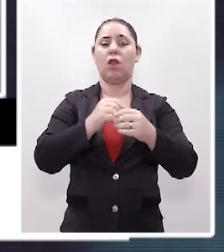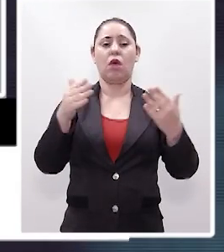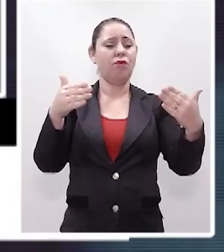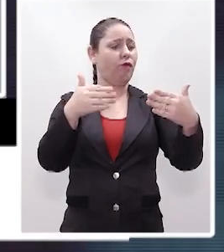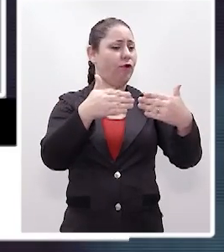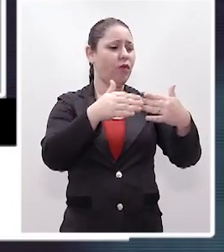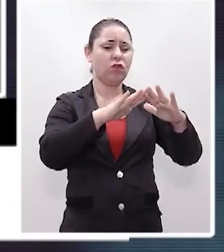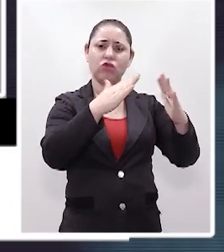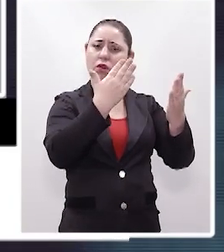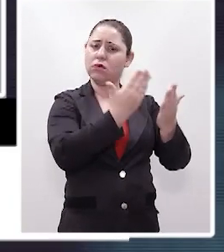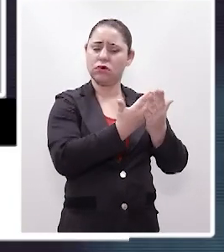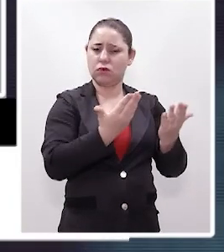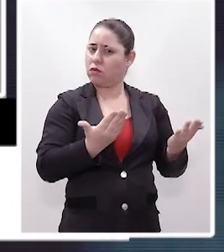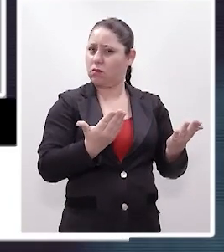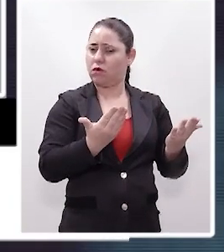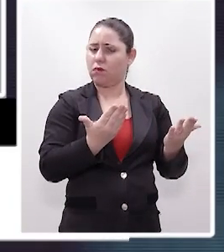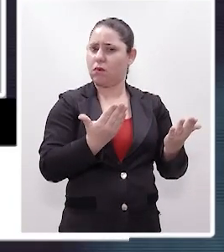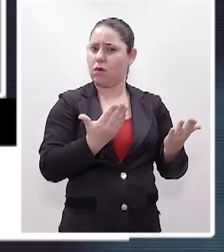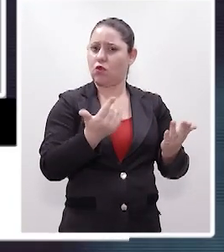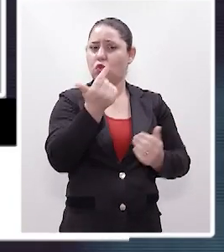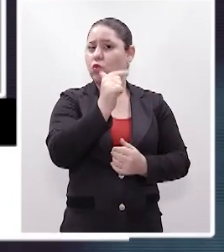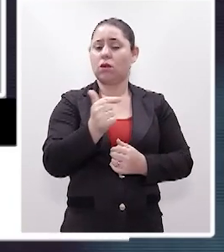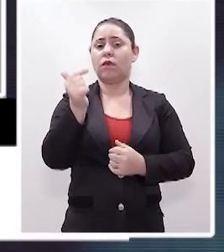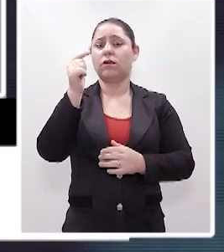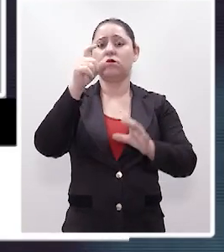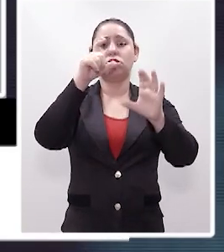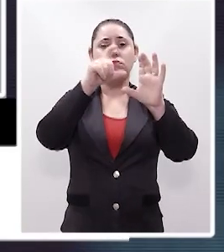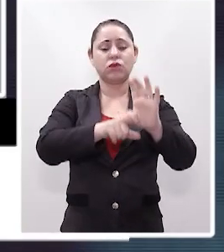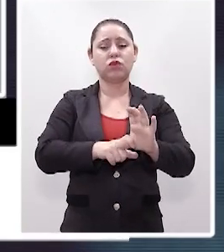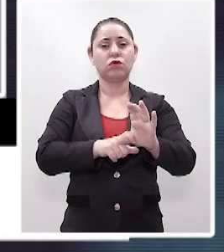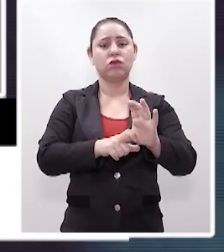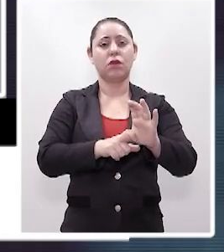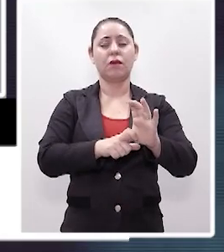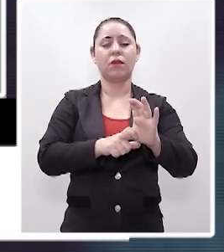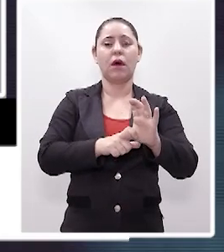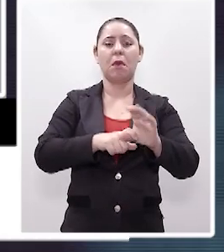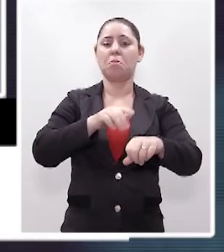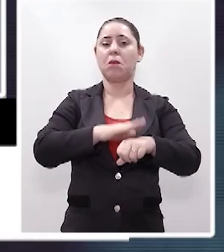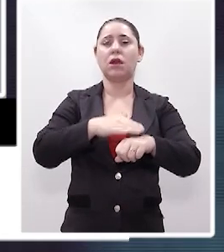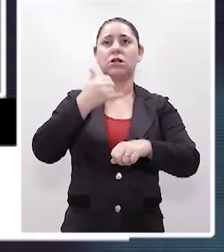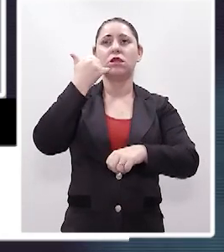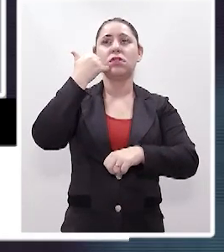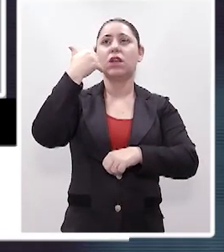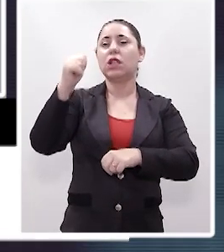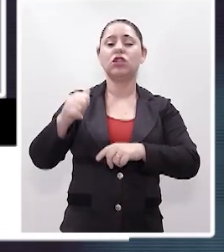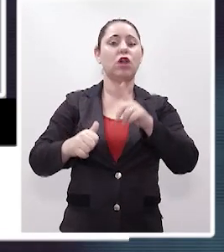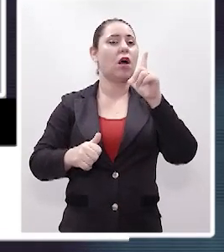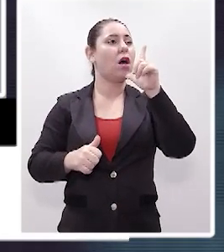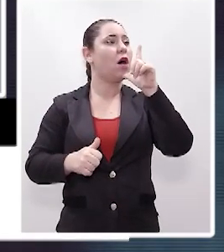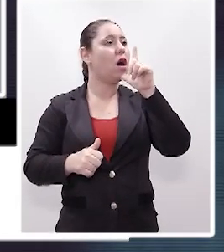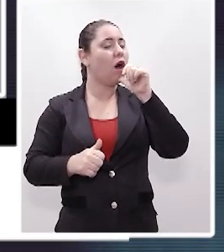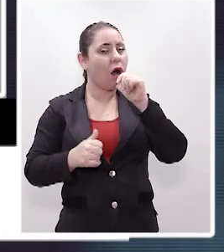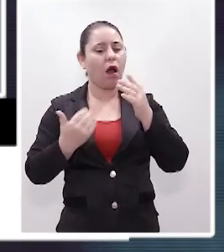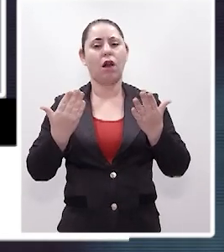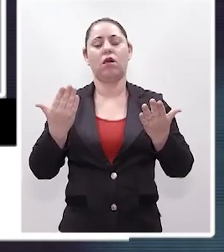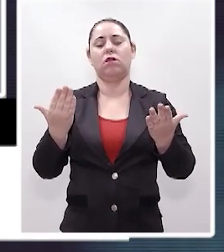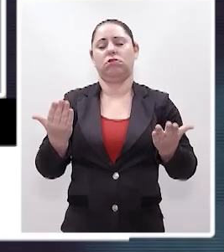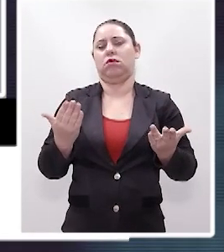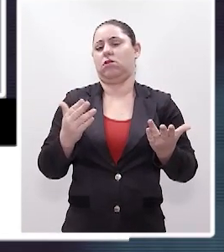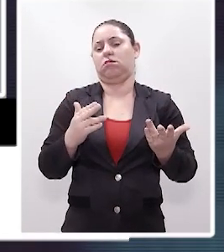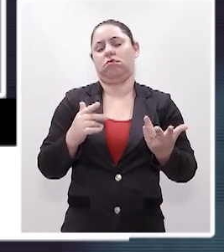estavam abrindo as suas dependências, ou seja, não estavam tendo gastos extras com energia,